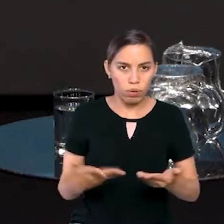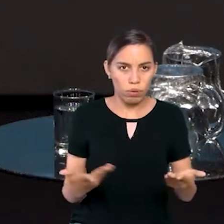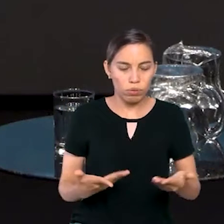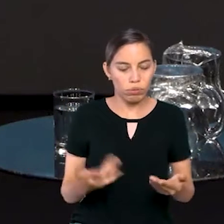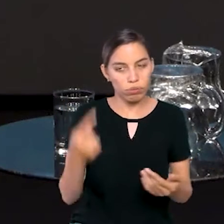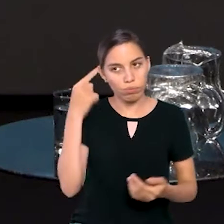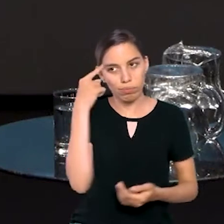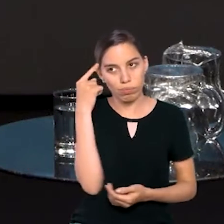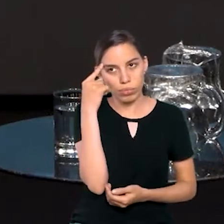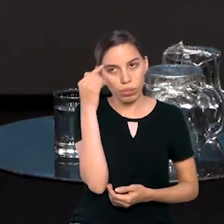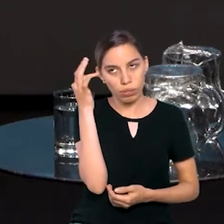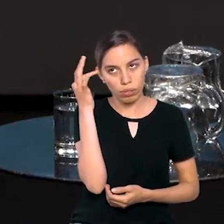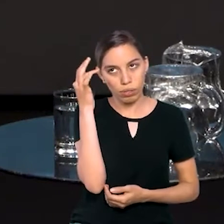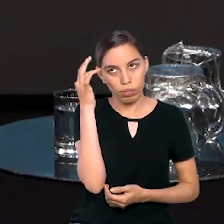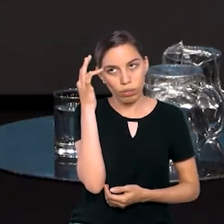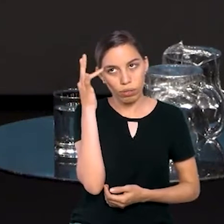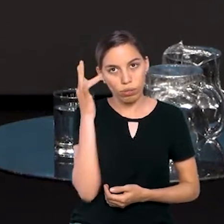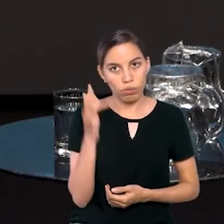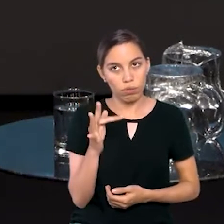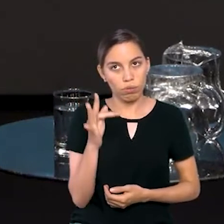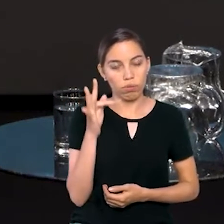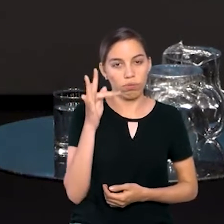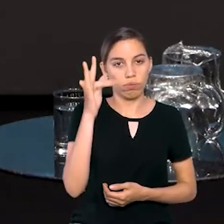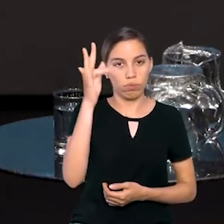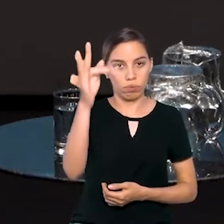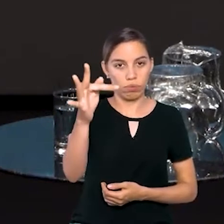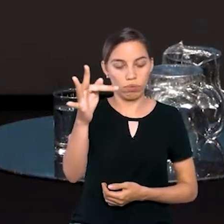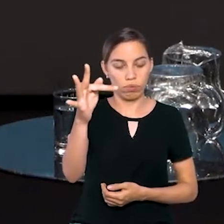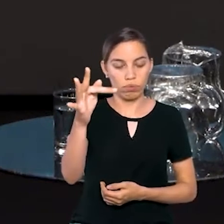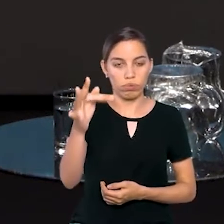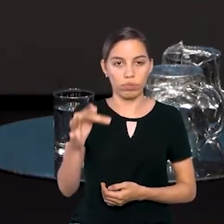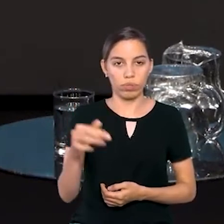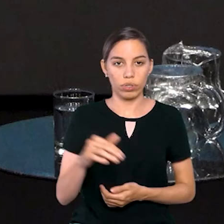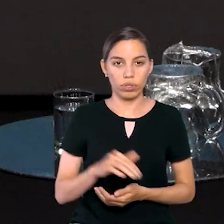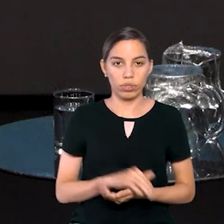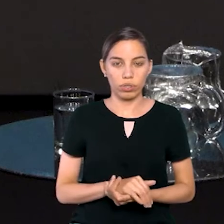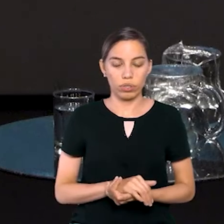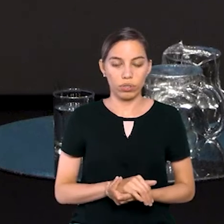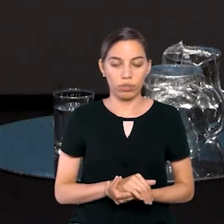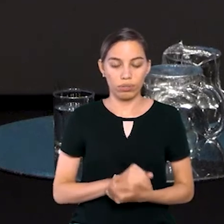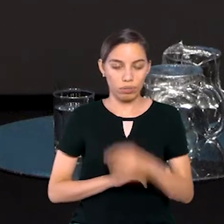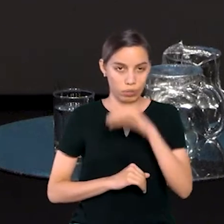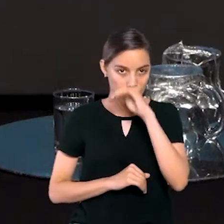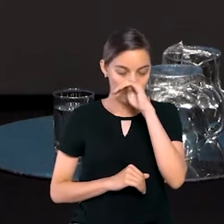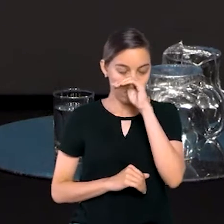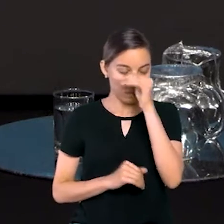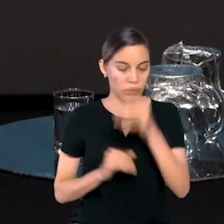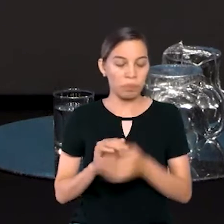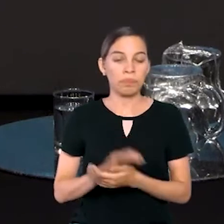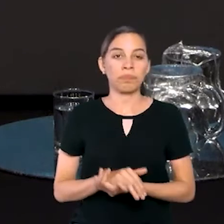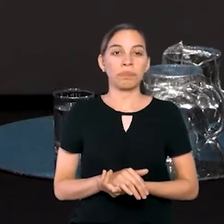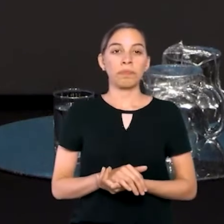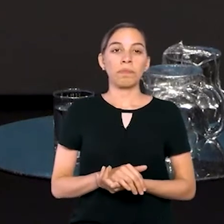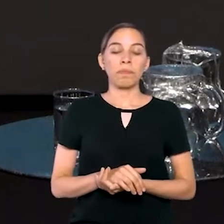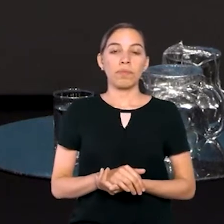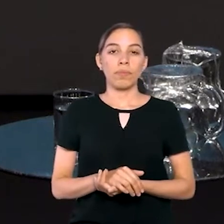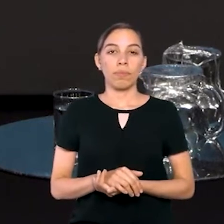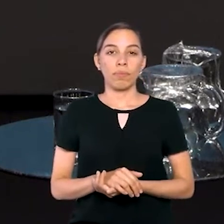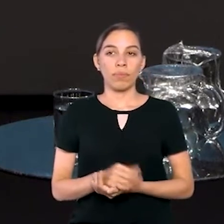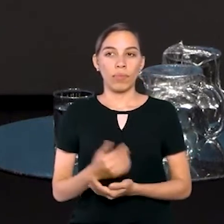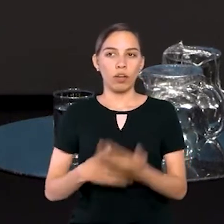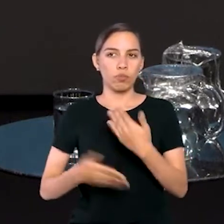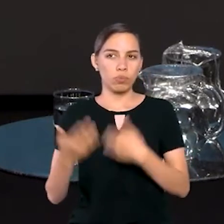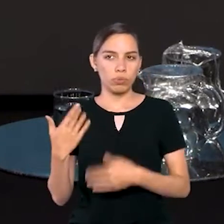ideia de futuro ancestral. A primeira vez que eu enunciei esse